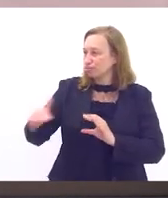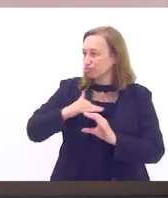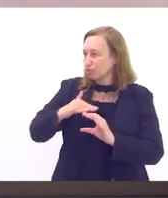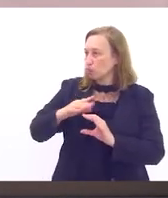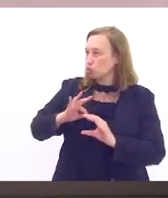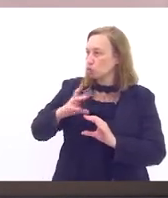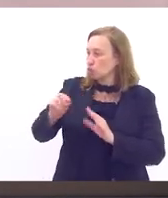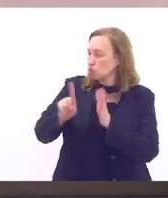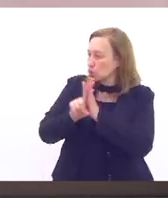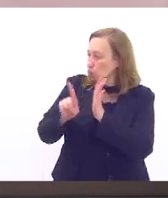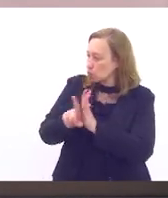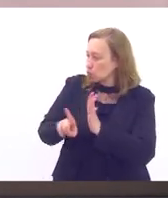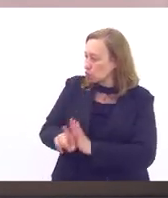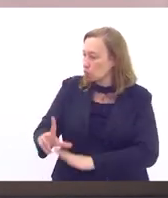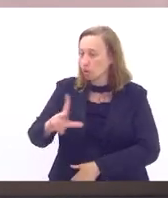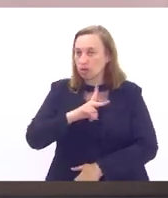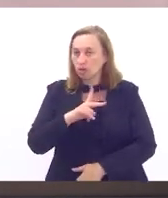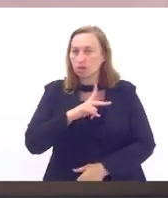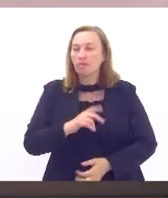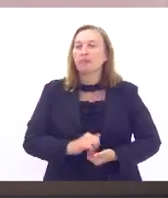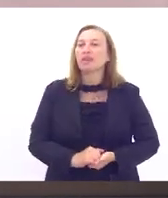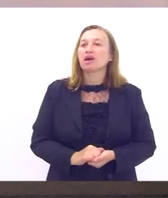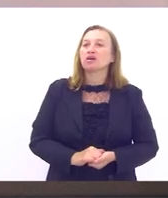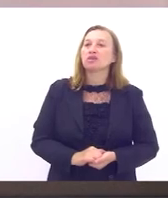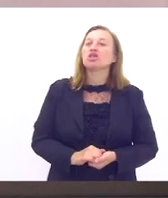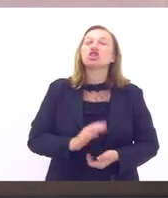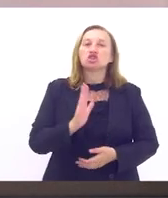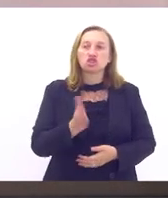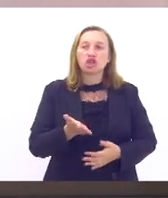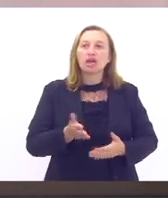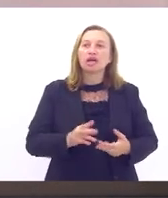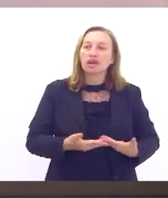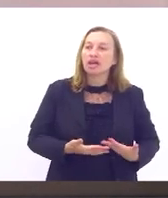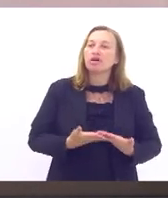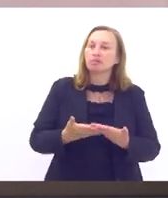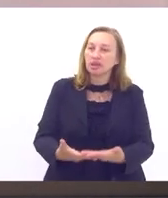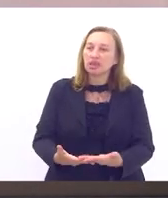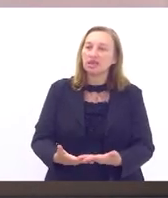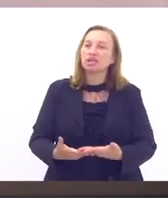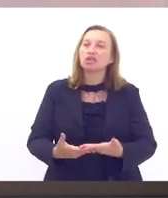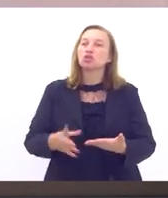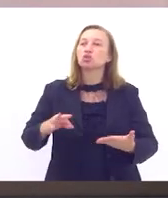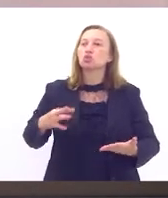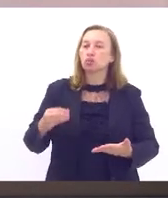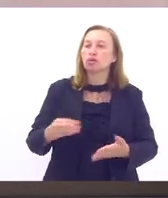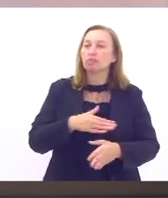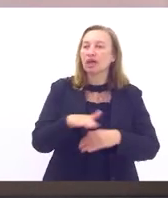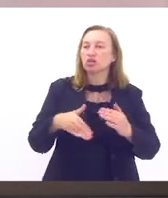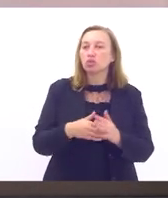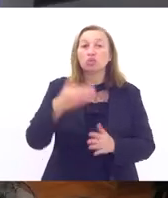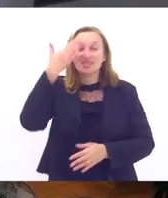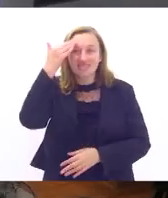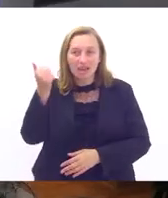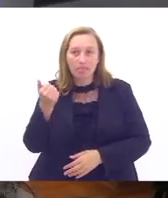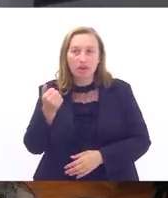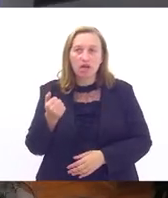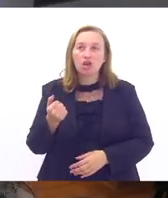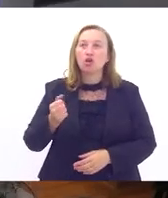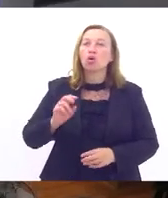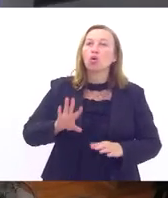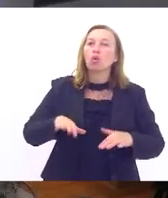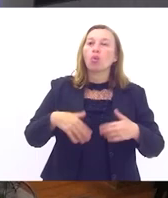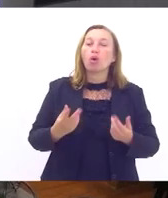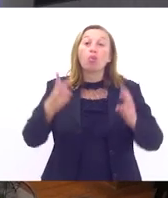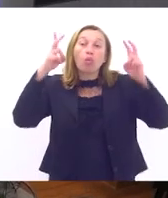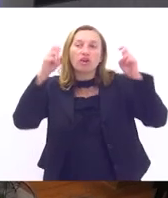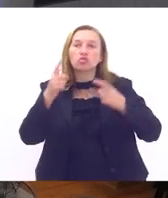esses questionamentos individualizados, a gente já encaminha anteriormente para todo mundo saber do que nós vamos